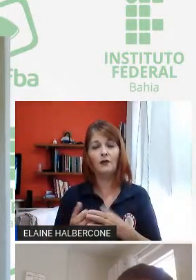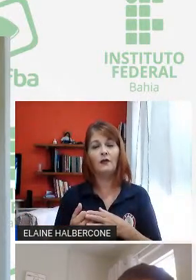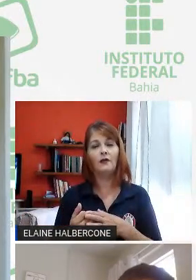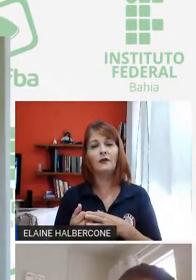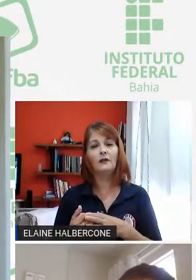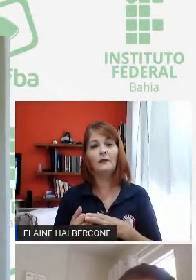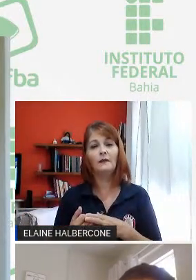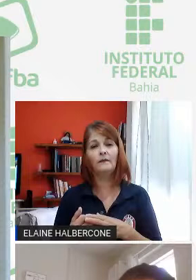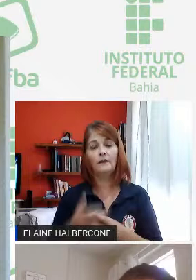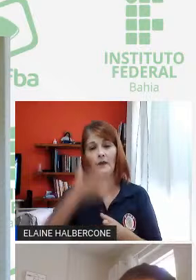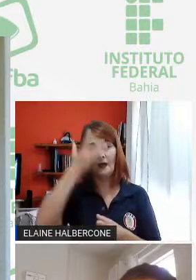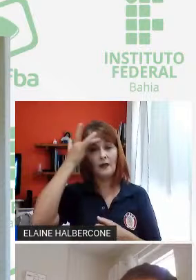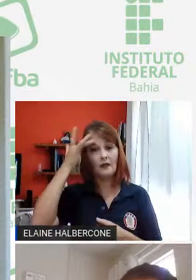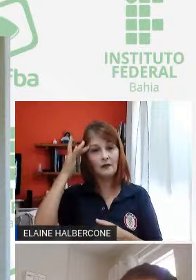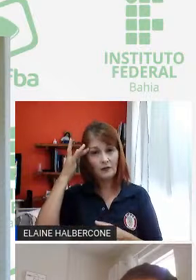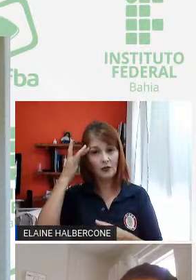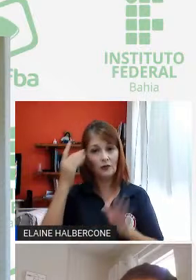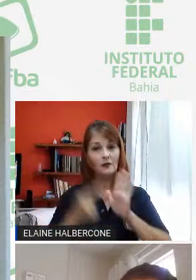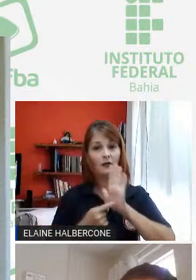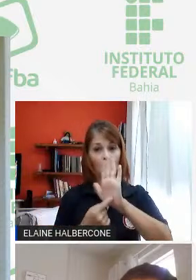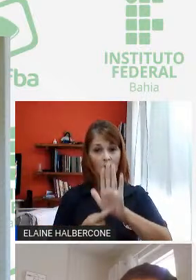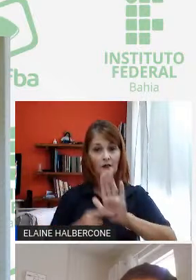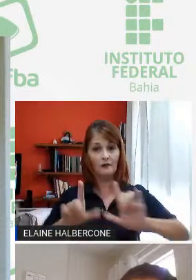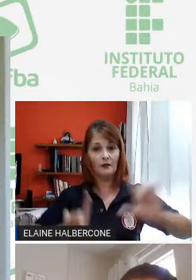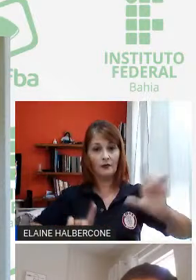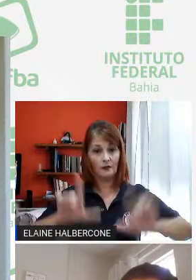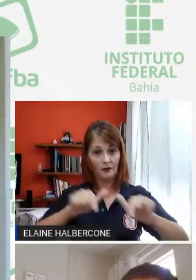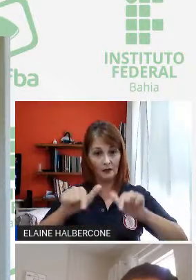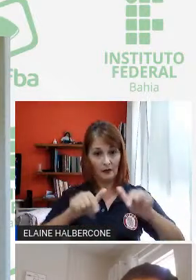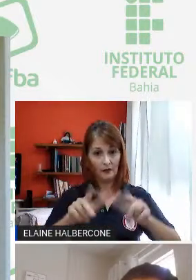as pessoas que apresentaram, tá certo?